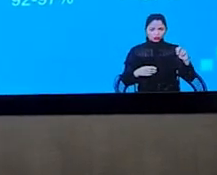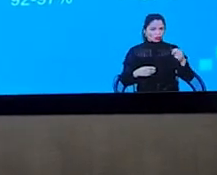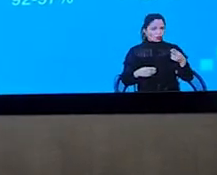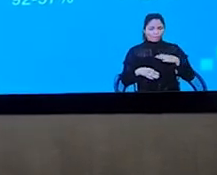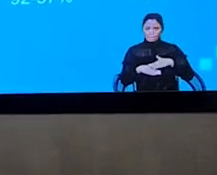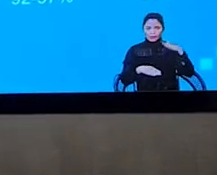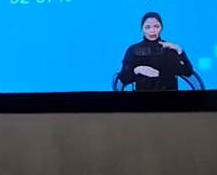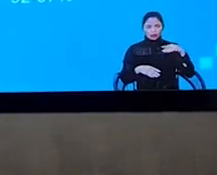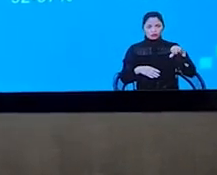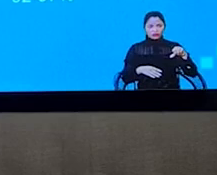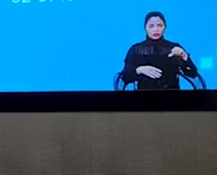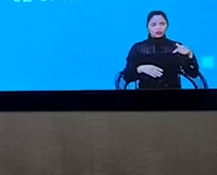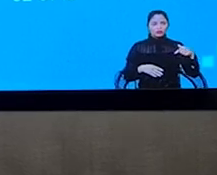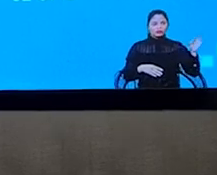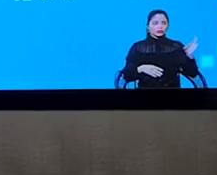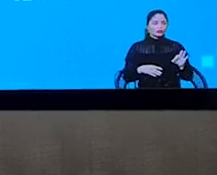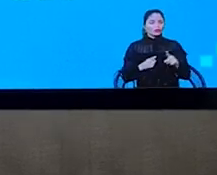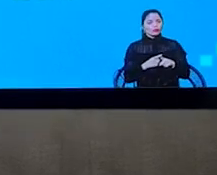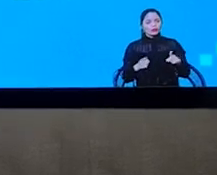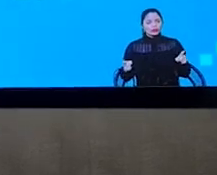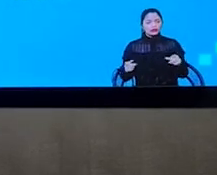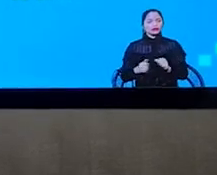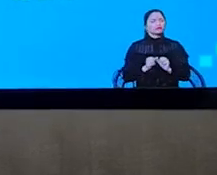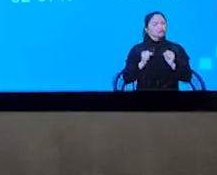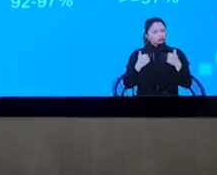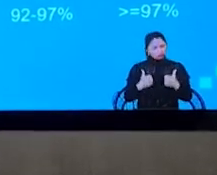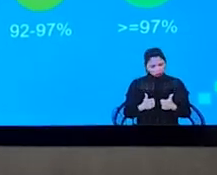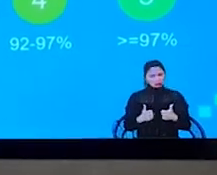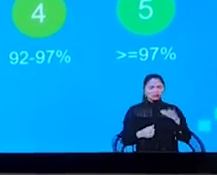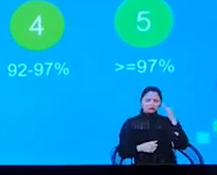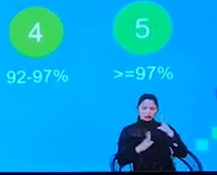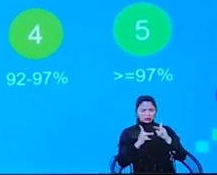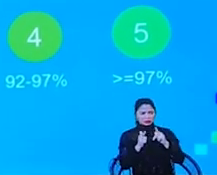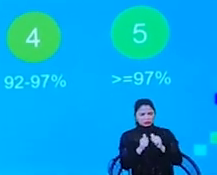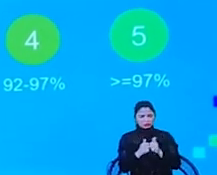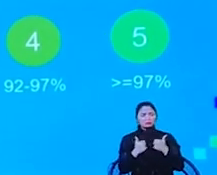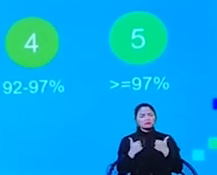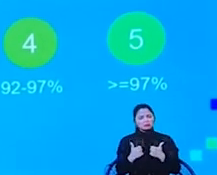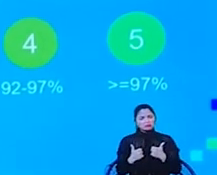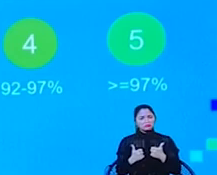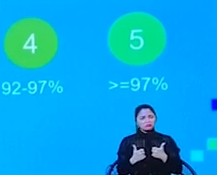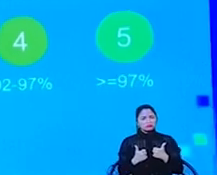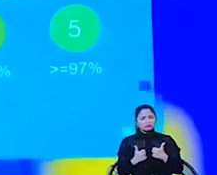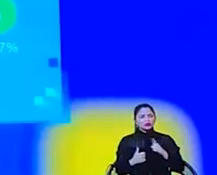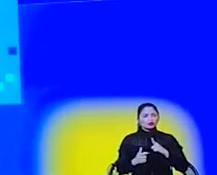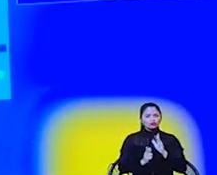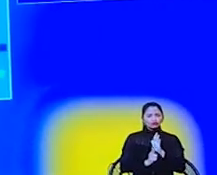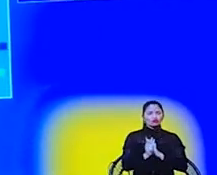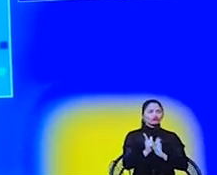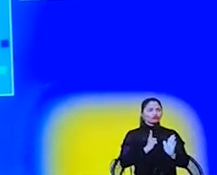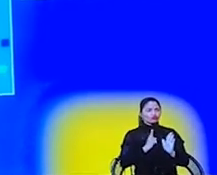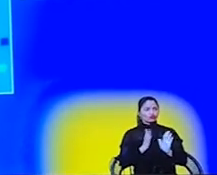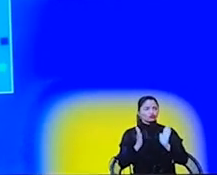de 97% no prazo. Tá bom, Renan, está super clara aqui a régua, está entendido que a coparticipação está diretamente